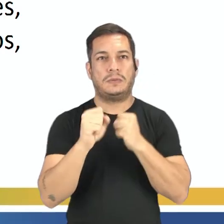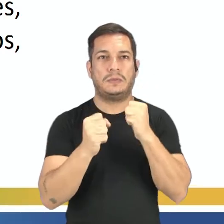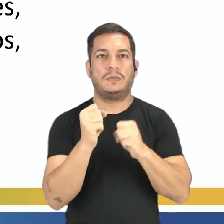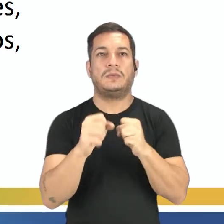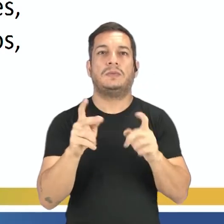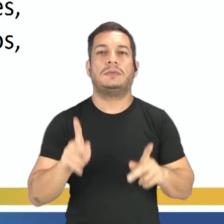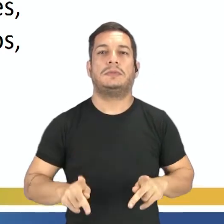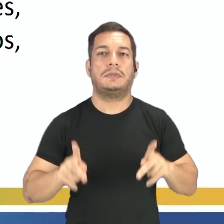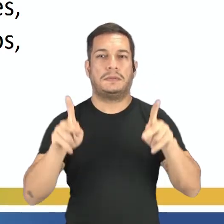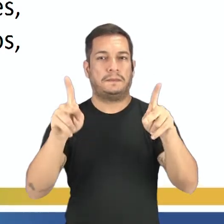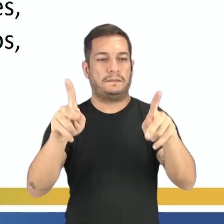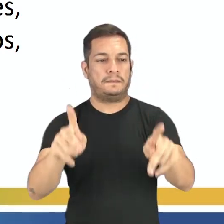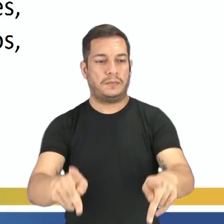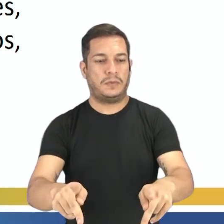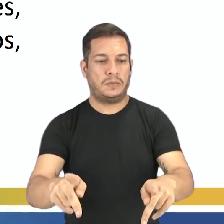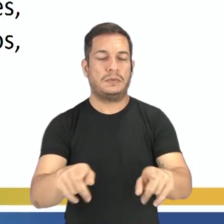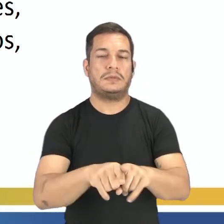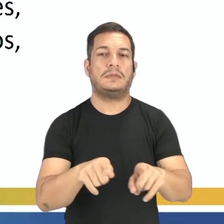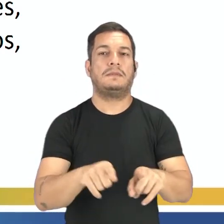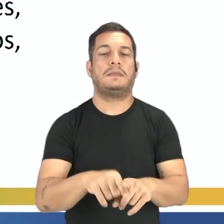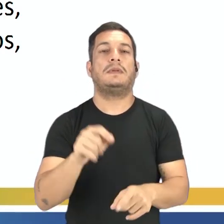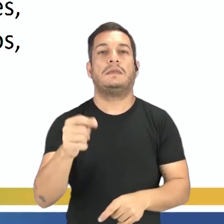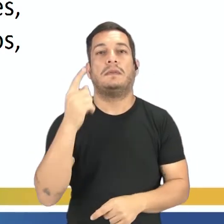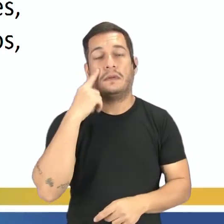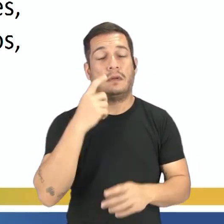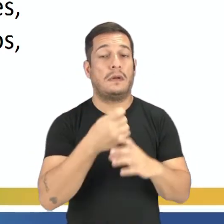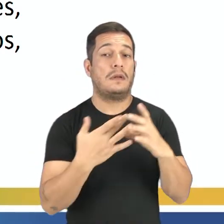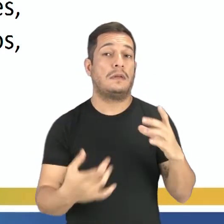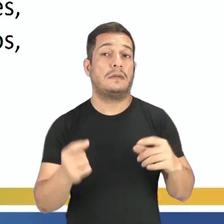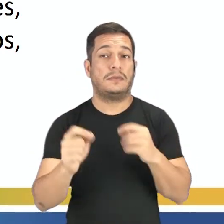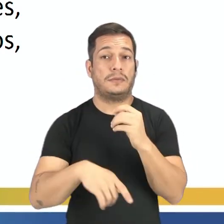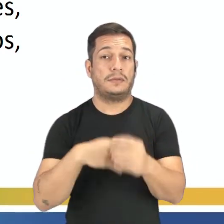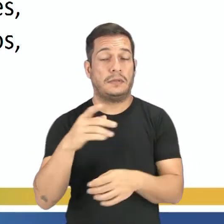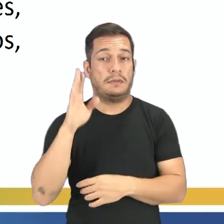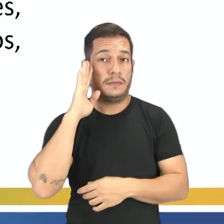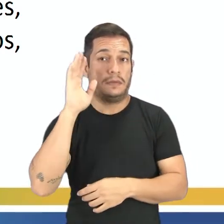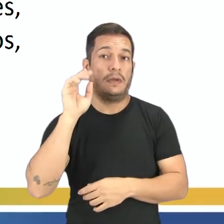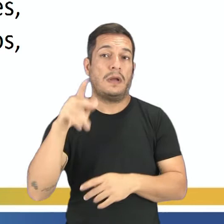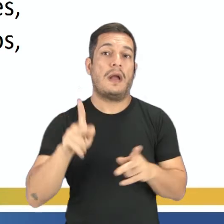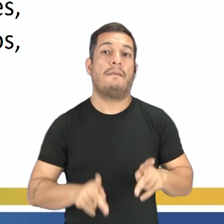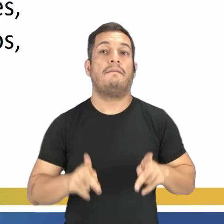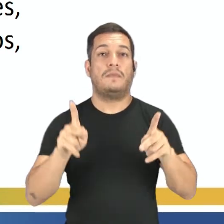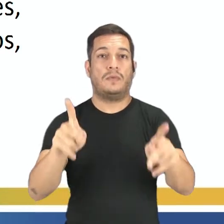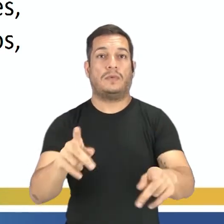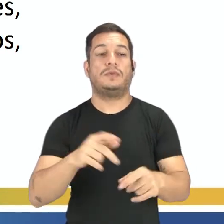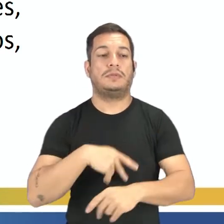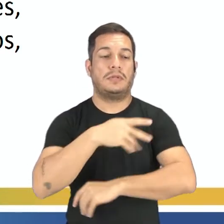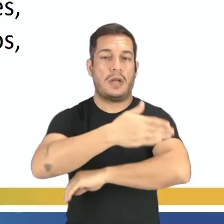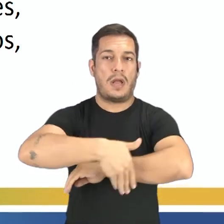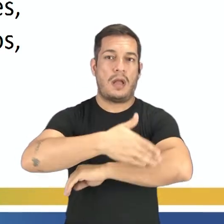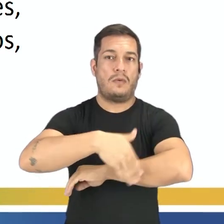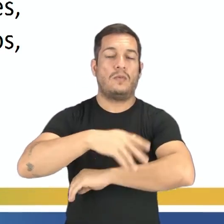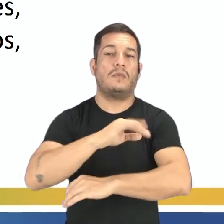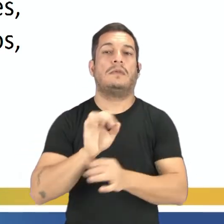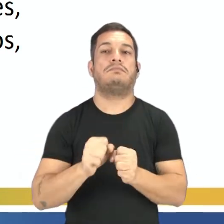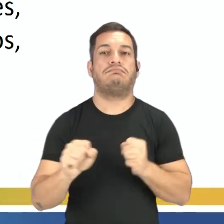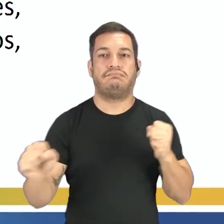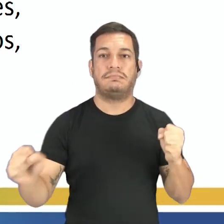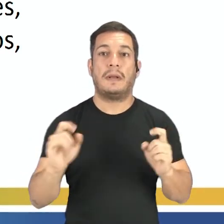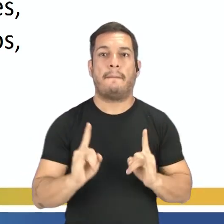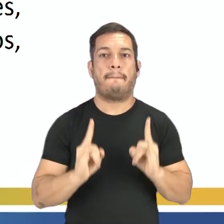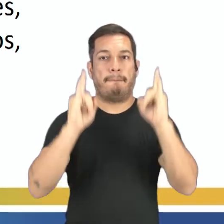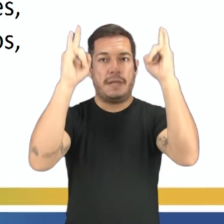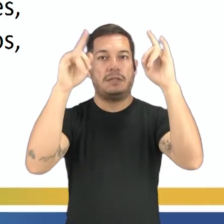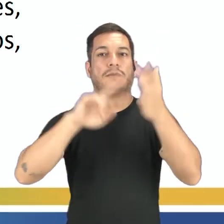arquitetos. Nós também temos características marcantes da paisagem urbana, as pontes, as avenidas, estradas,